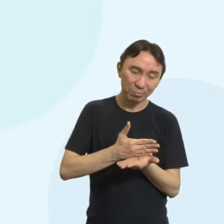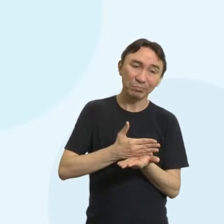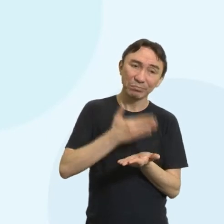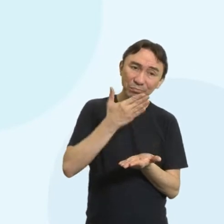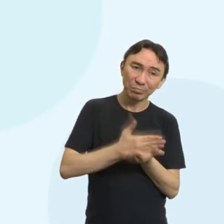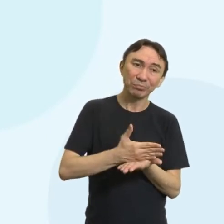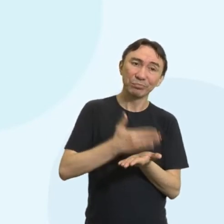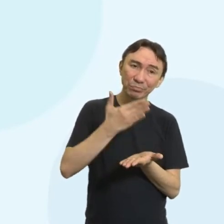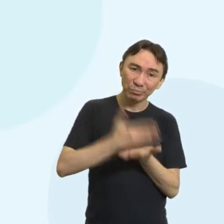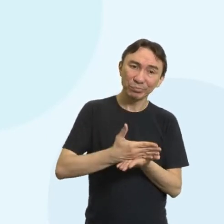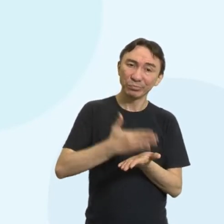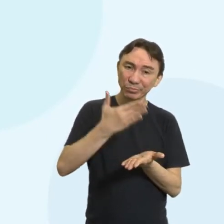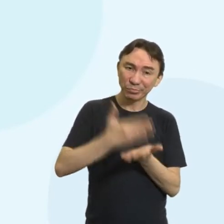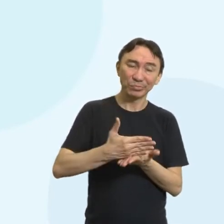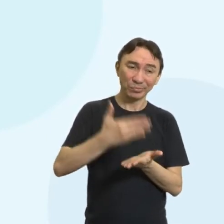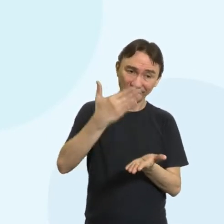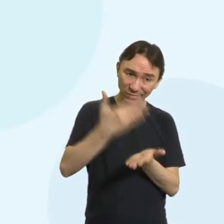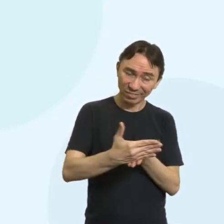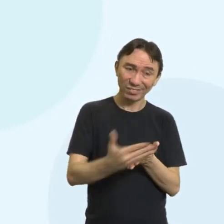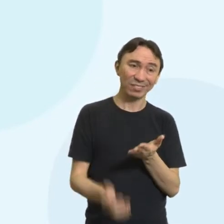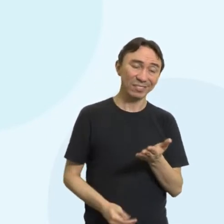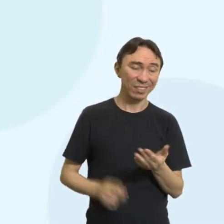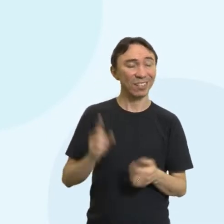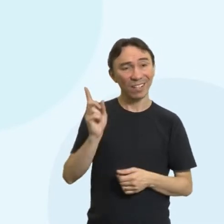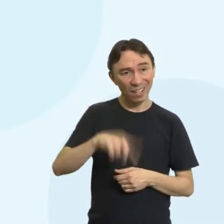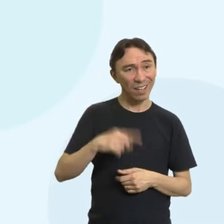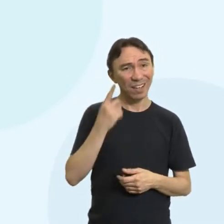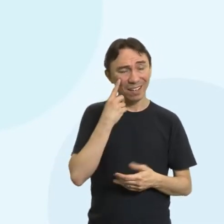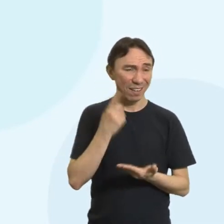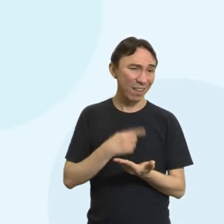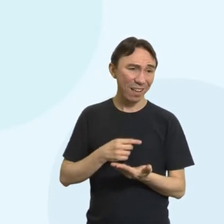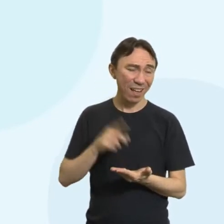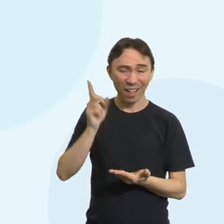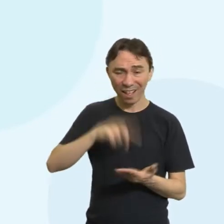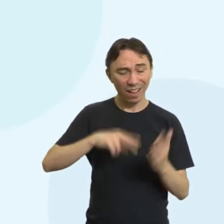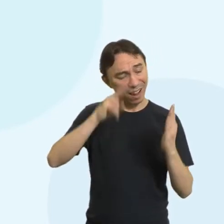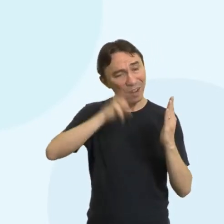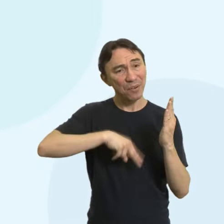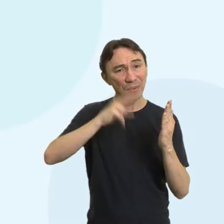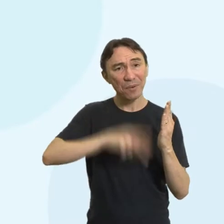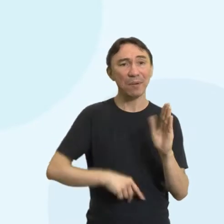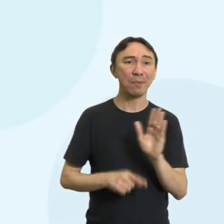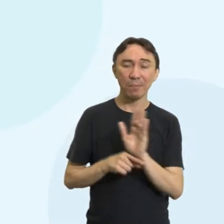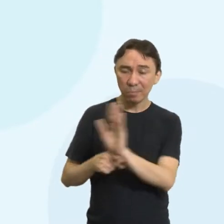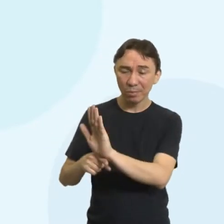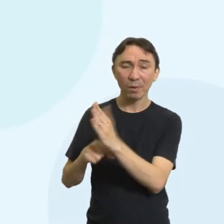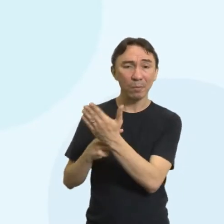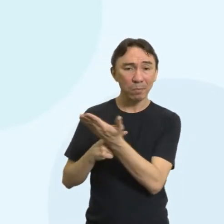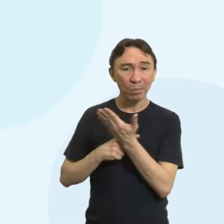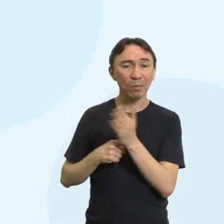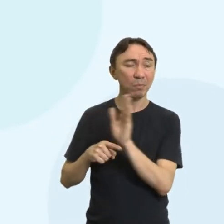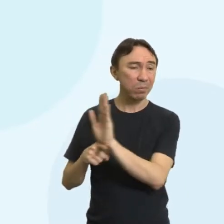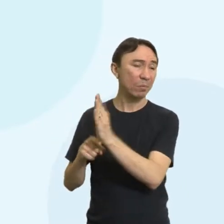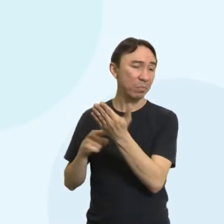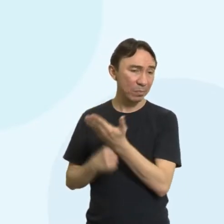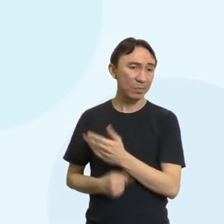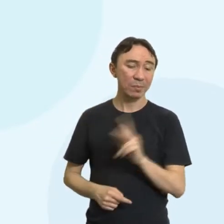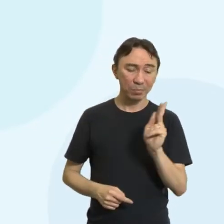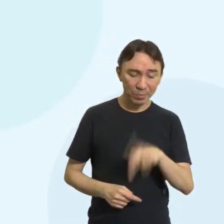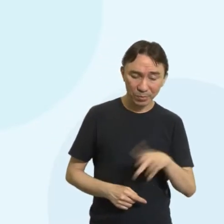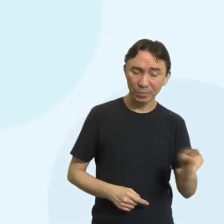diversas denominações para a leitura colaborativa, mas o propósito é esse, é compartilhar a leitura, professor e